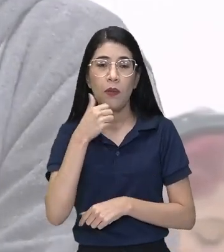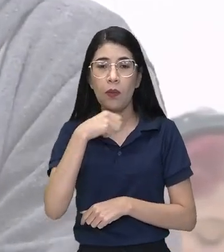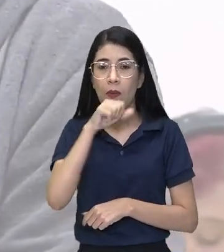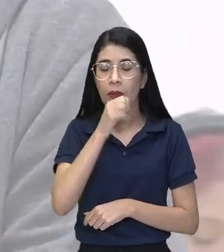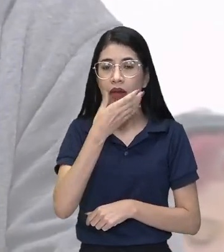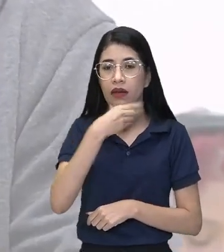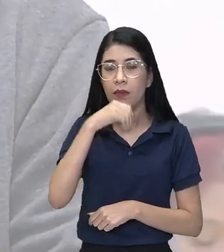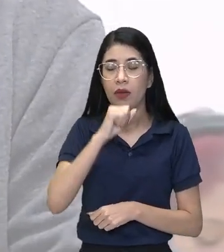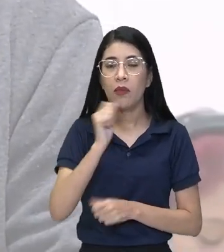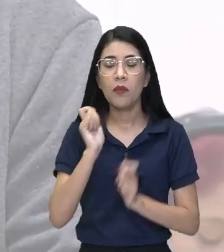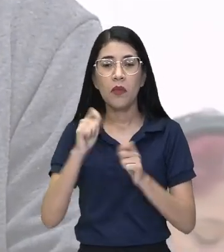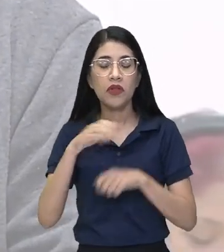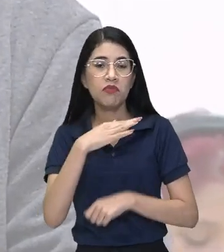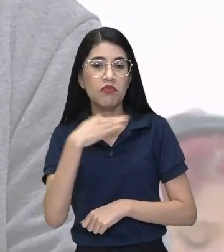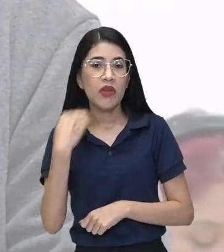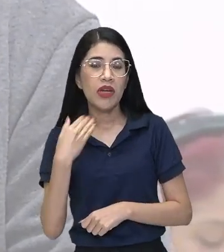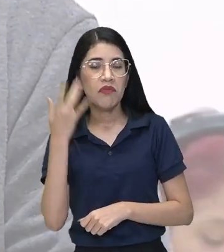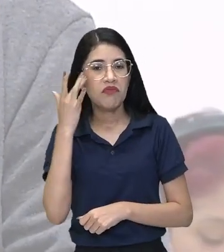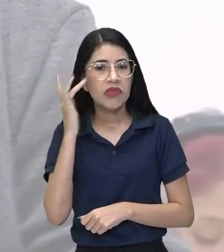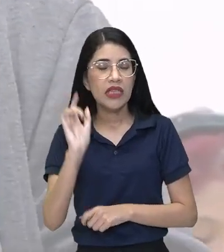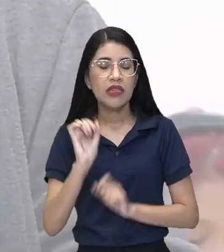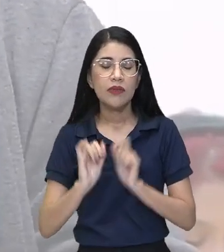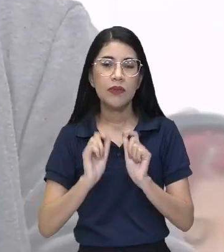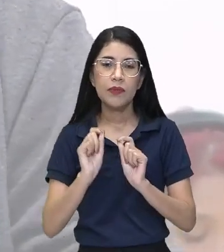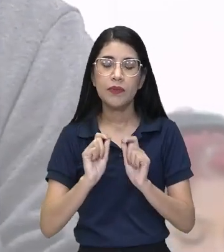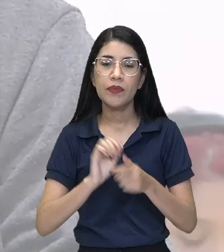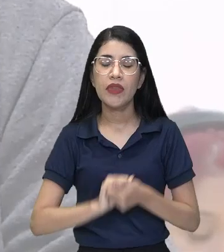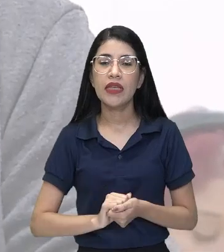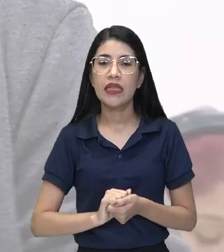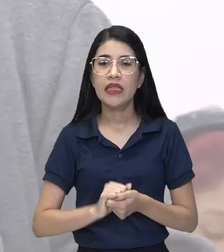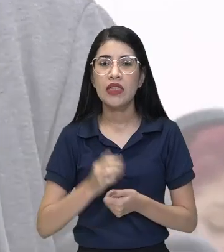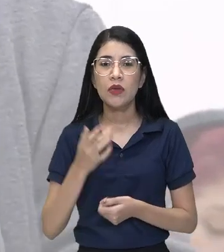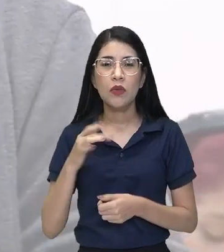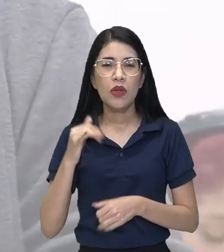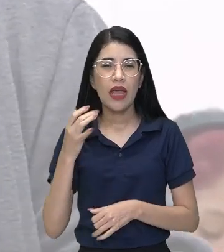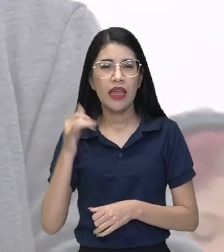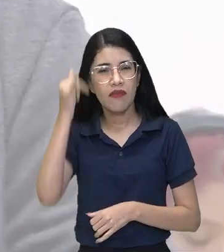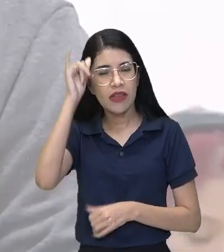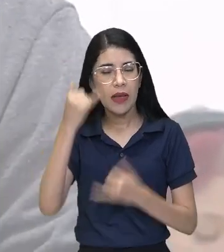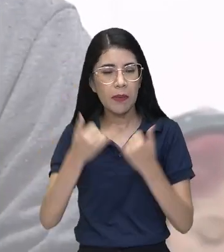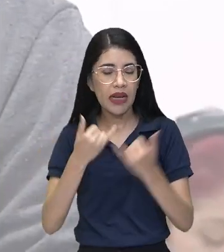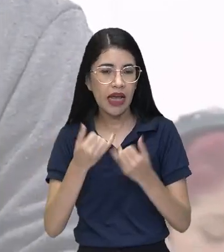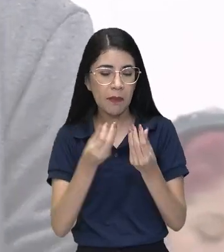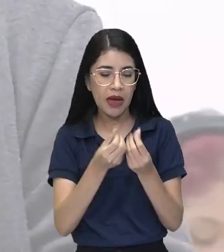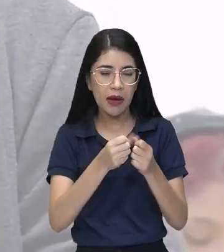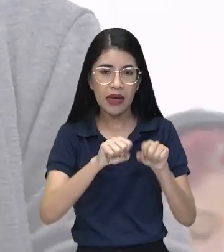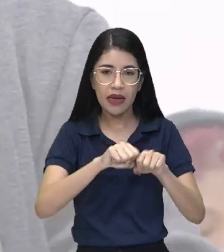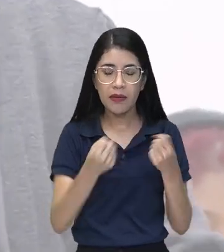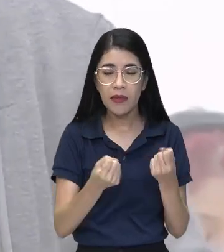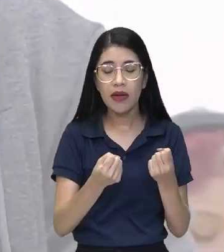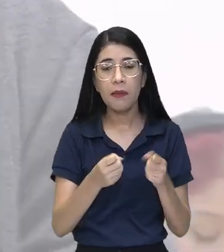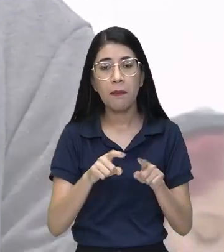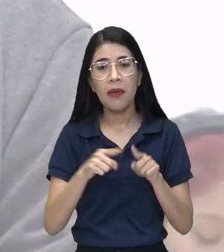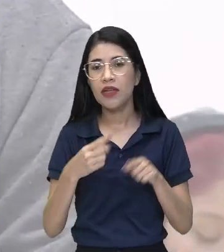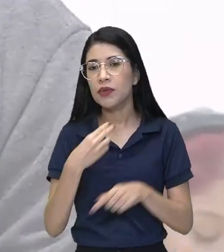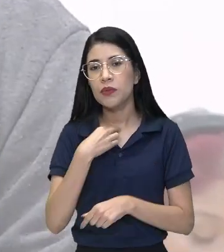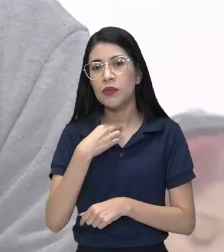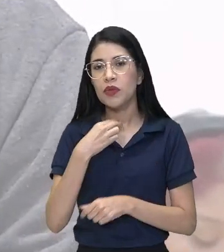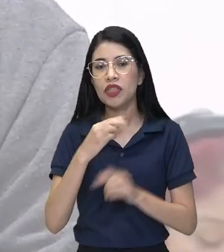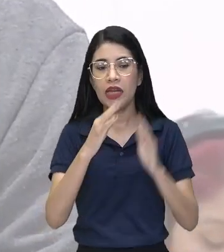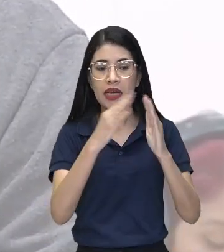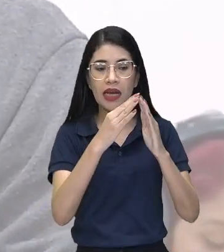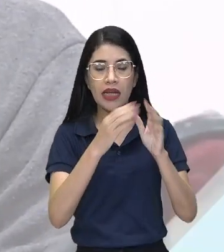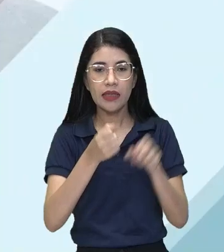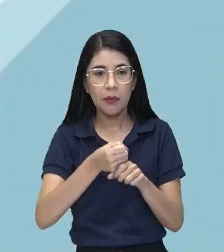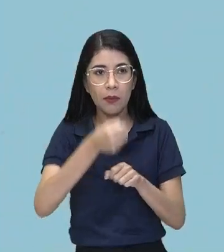não sei se porque era para não brincar com o guarda-chuva, para não danificar, não quebrar. Mas, enfim, não podia abrir o guarda-chuva